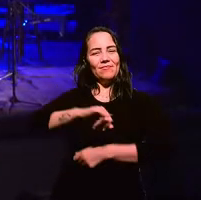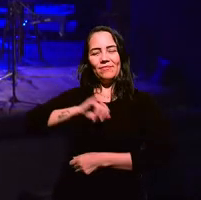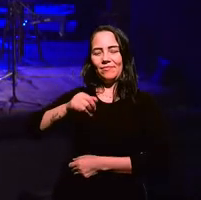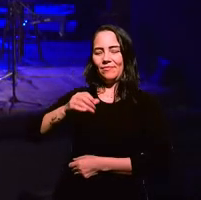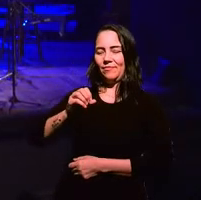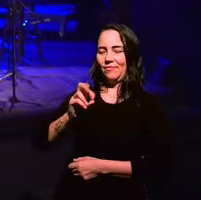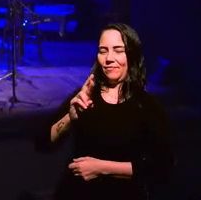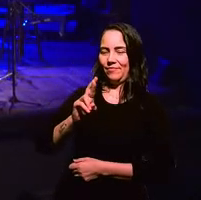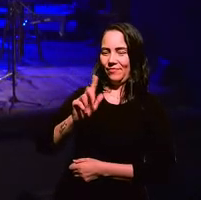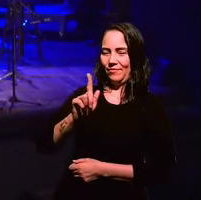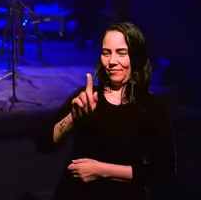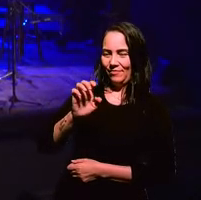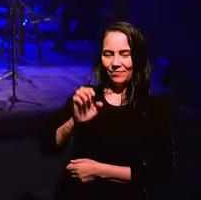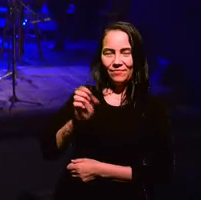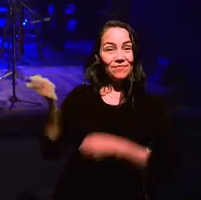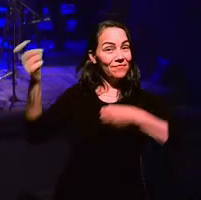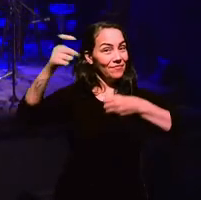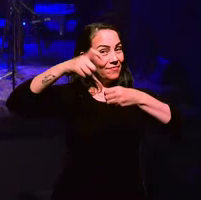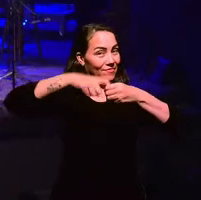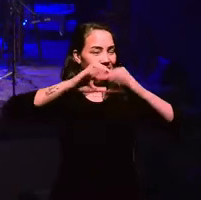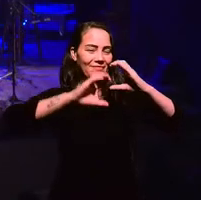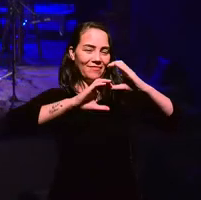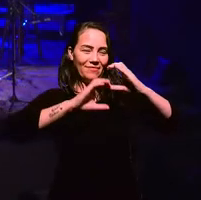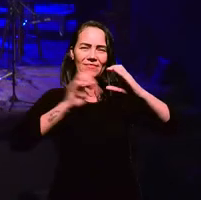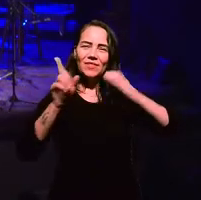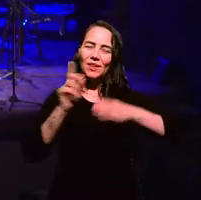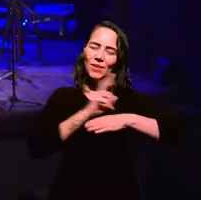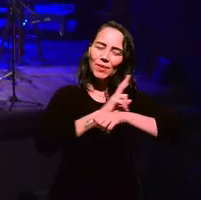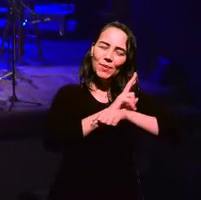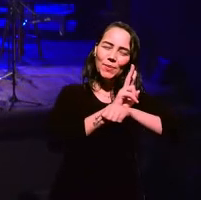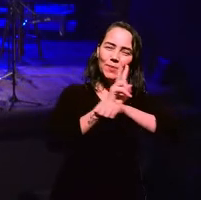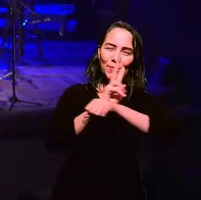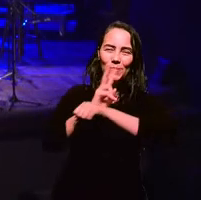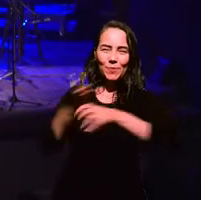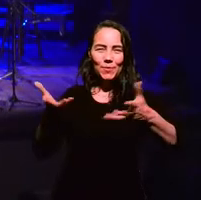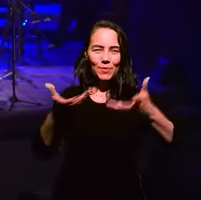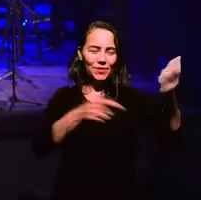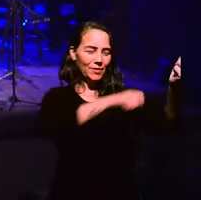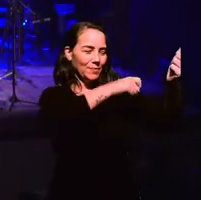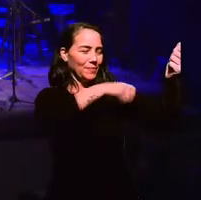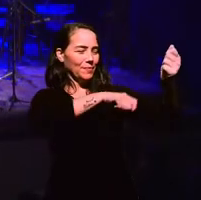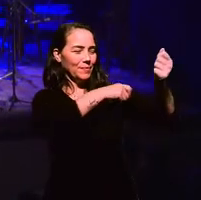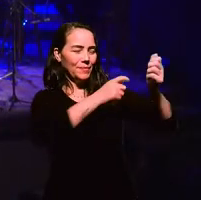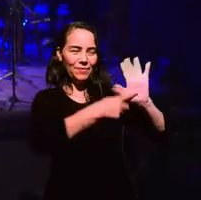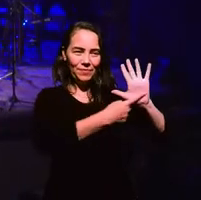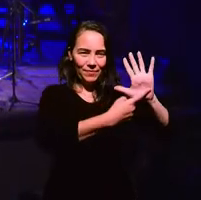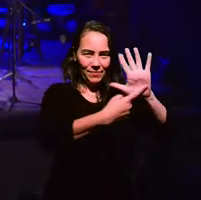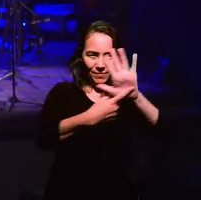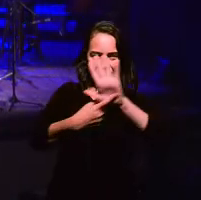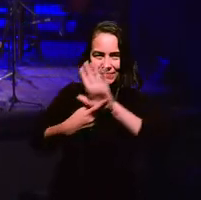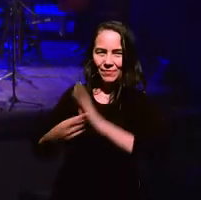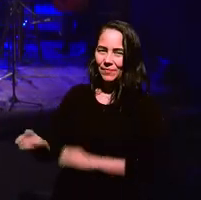que retorna à casa e conduzirá a Orquestra Filarmônica nesta nova